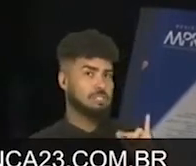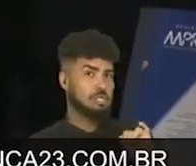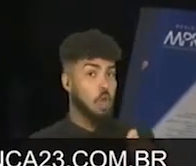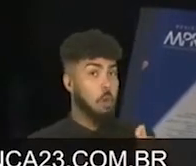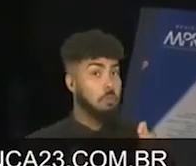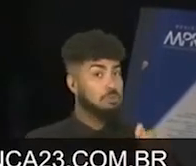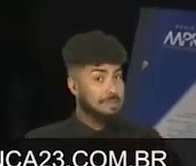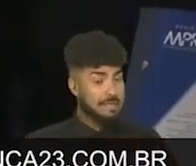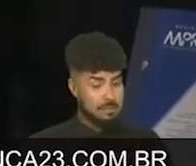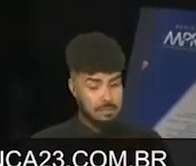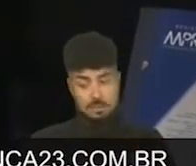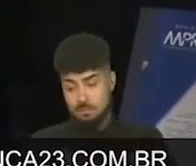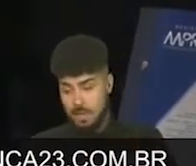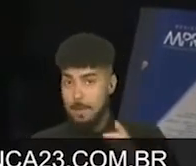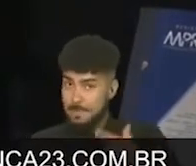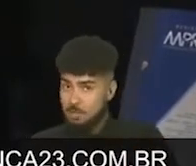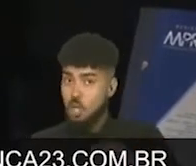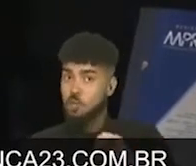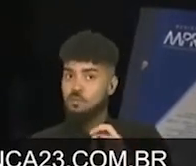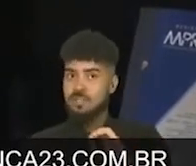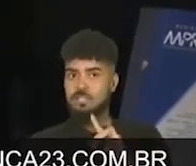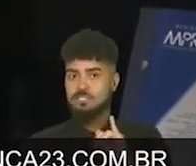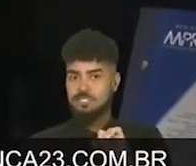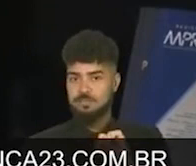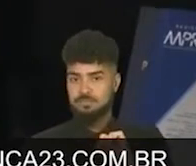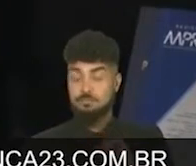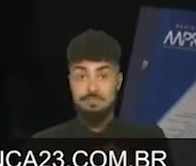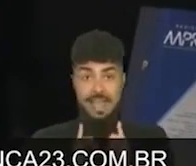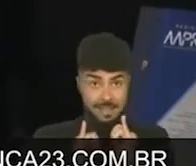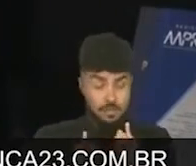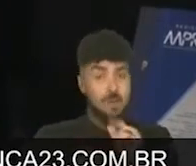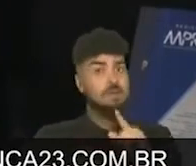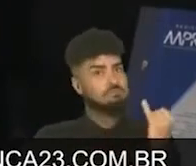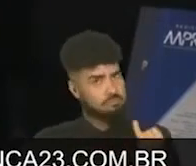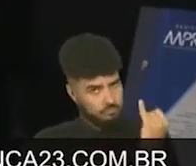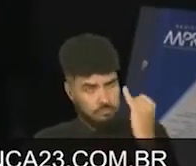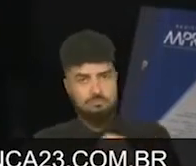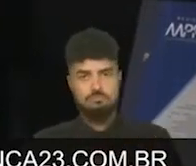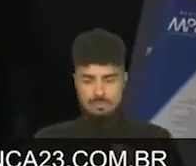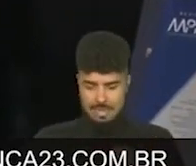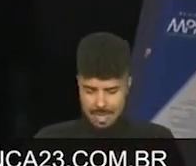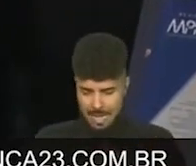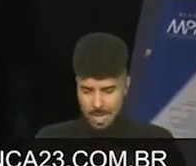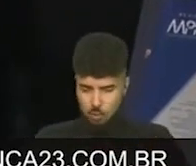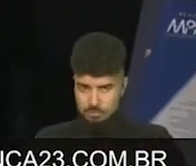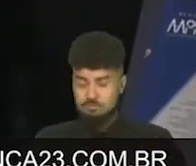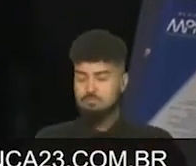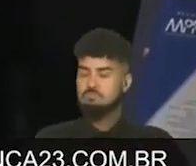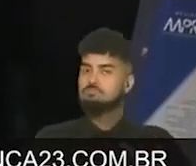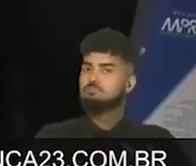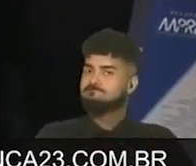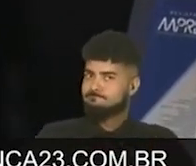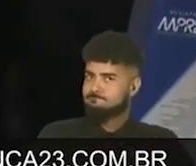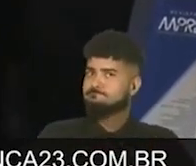prorrogação por mais 90 dias. É importante informar que esse ano há expectativa muito